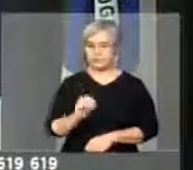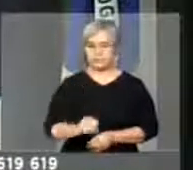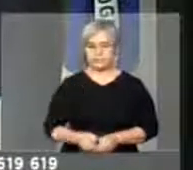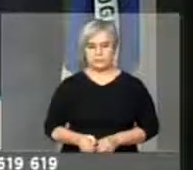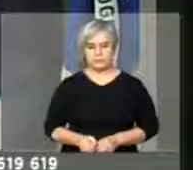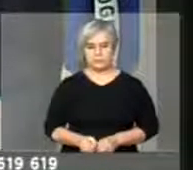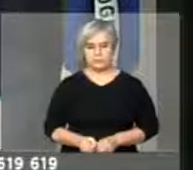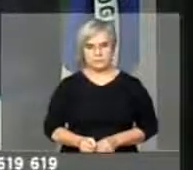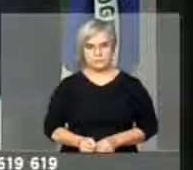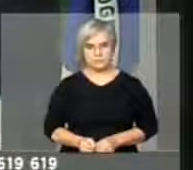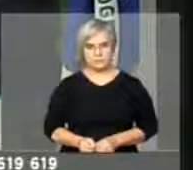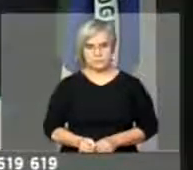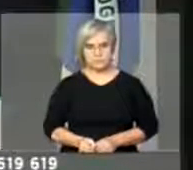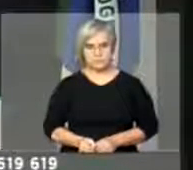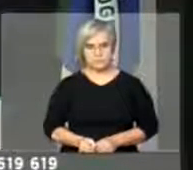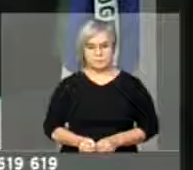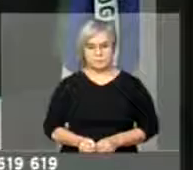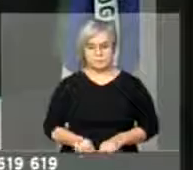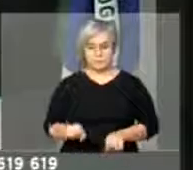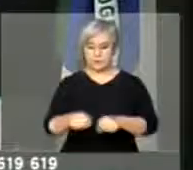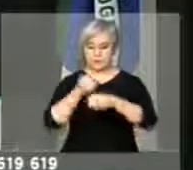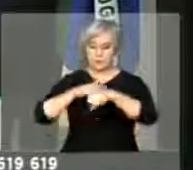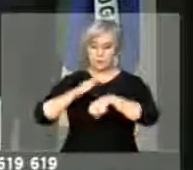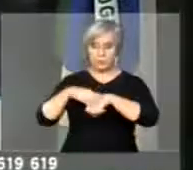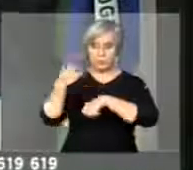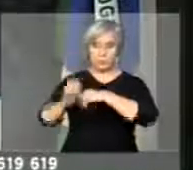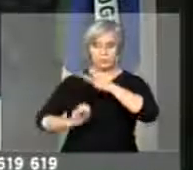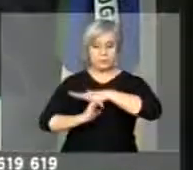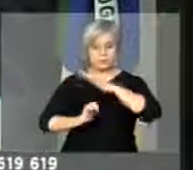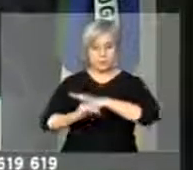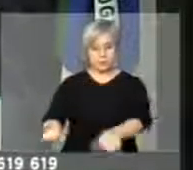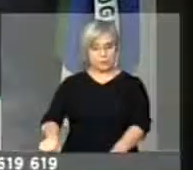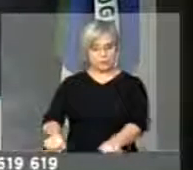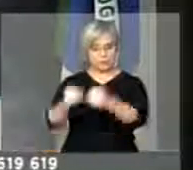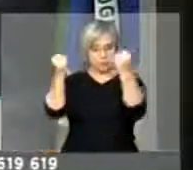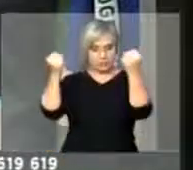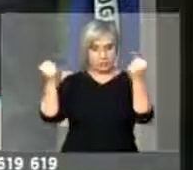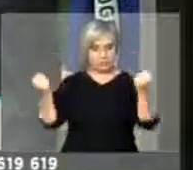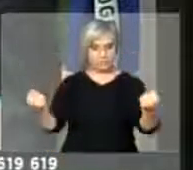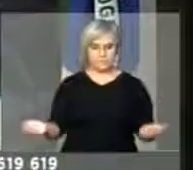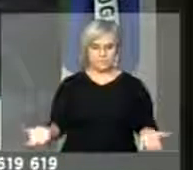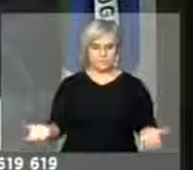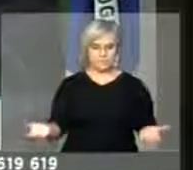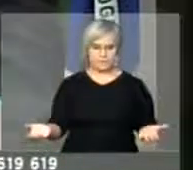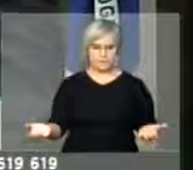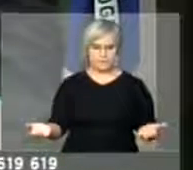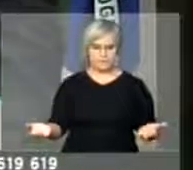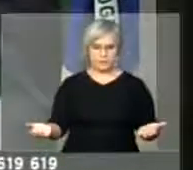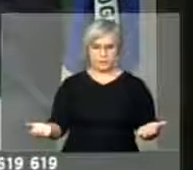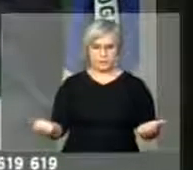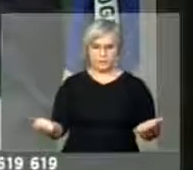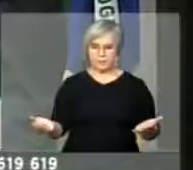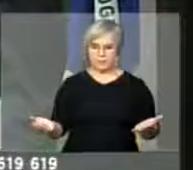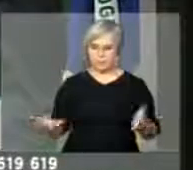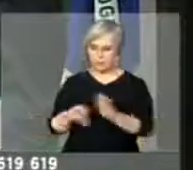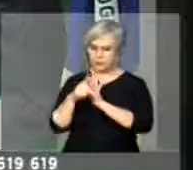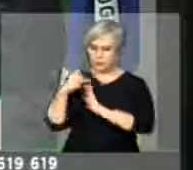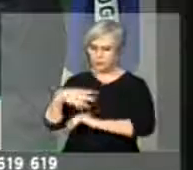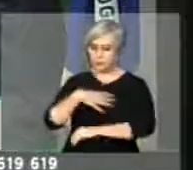Machado. Quebrou sua própria empresa e botou os filhos na sarjeta.